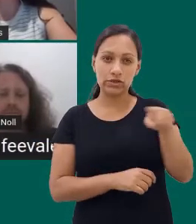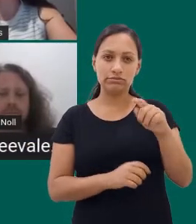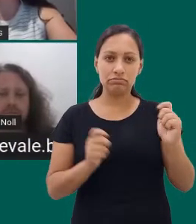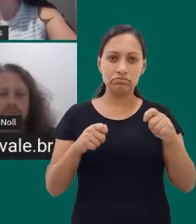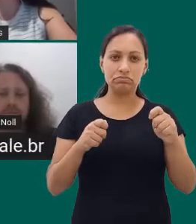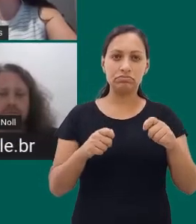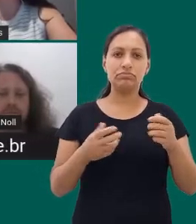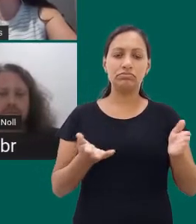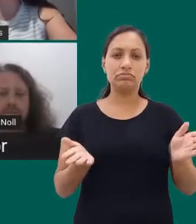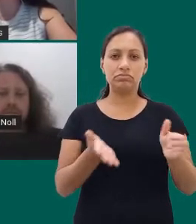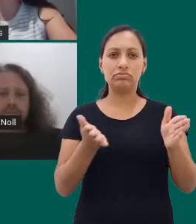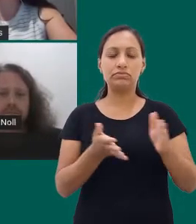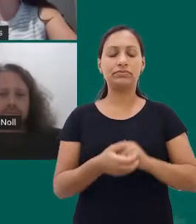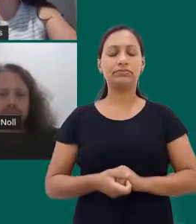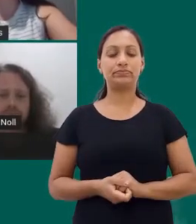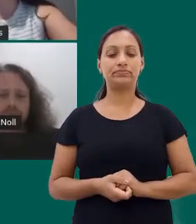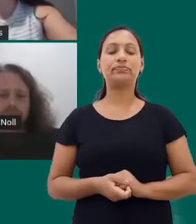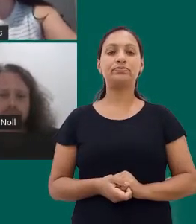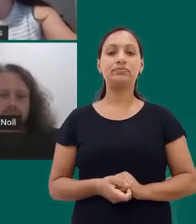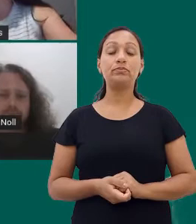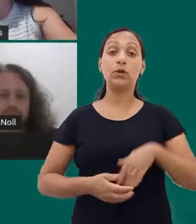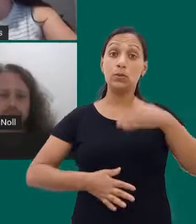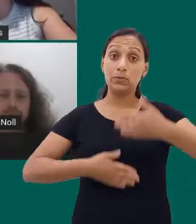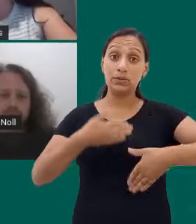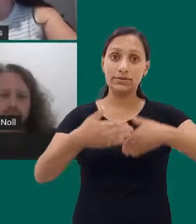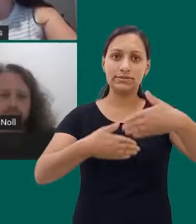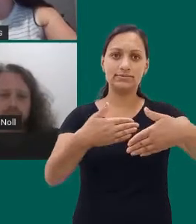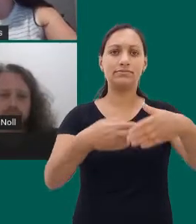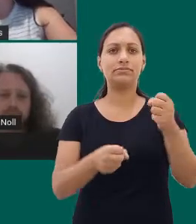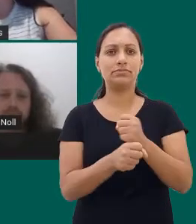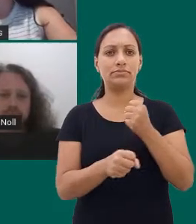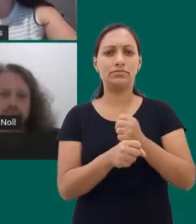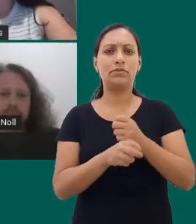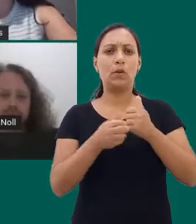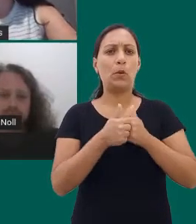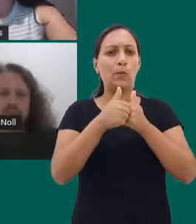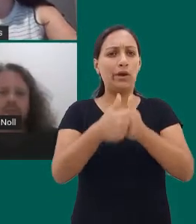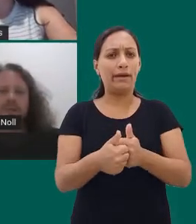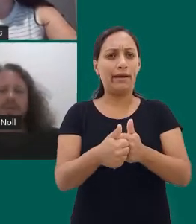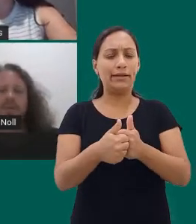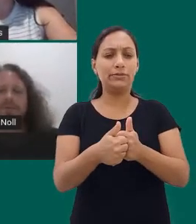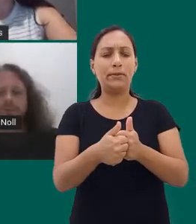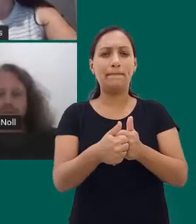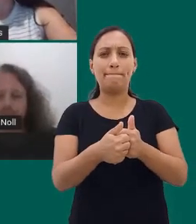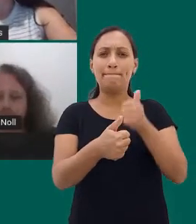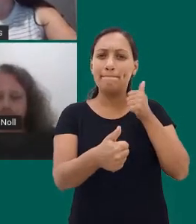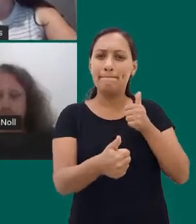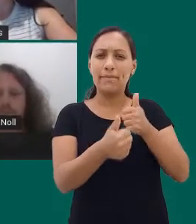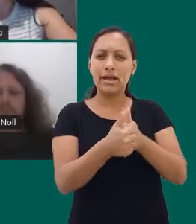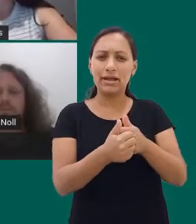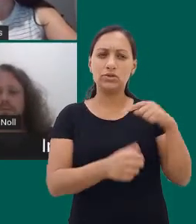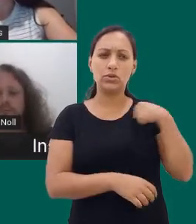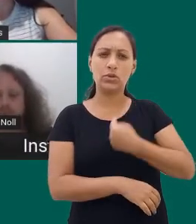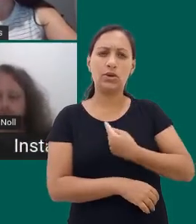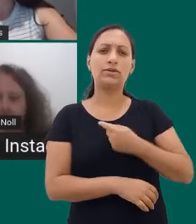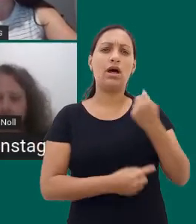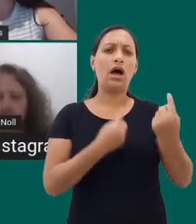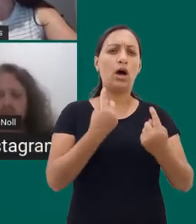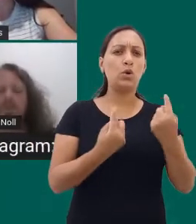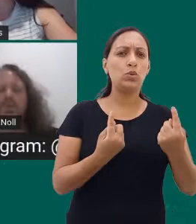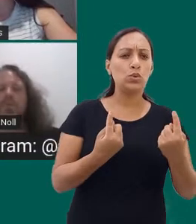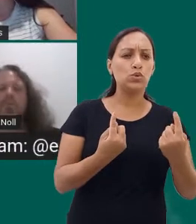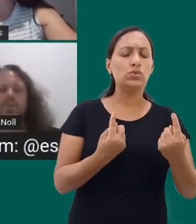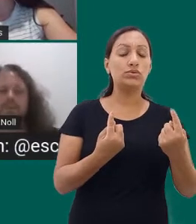processo, né, Cristiano? O processo dessa construção é acompanhado por nós bem de perto, e aí alguns são